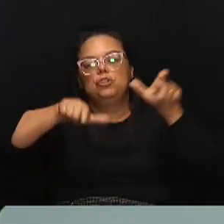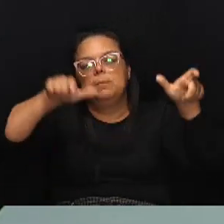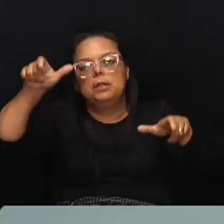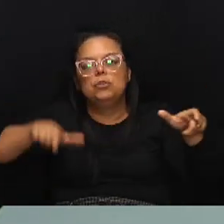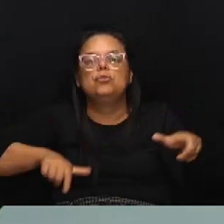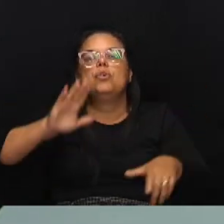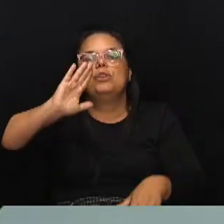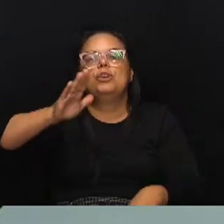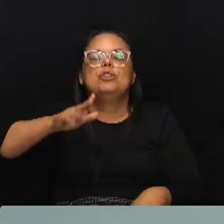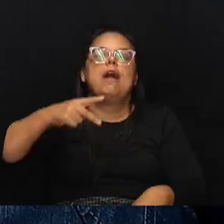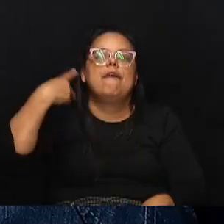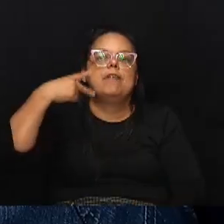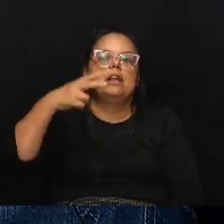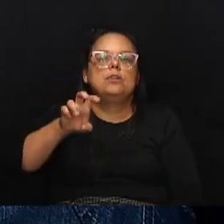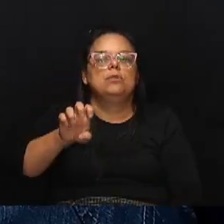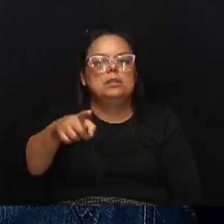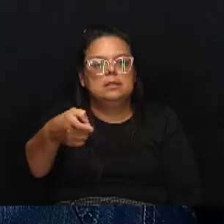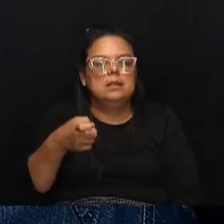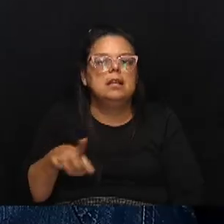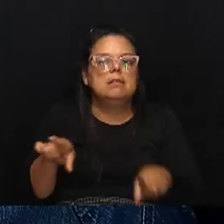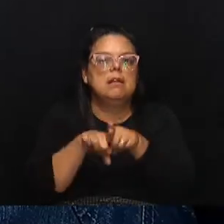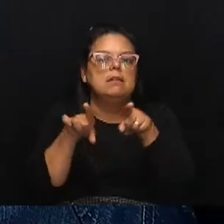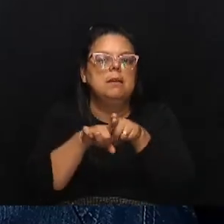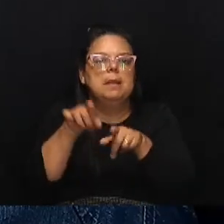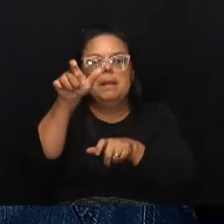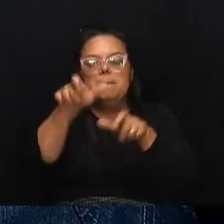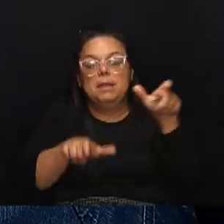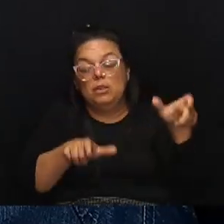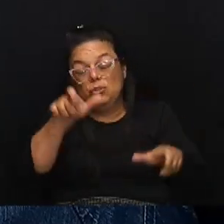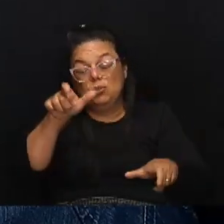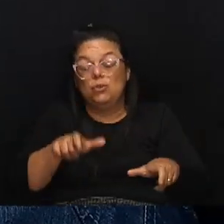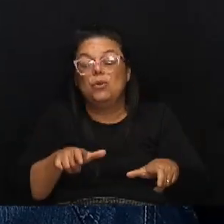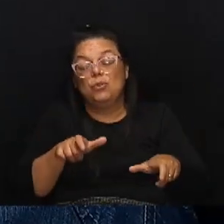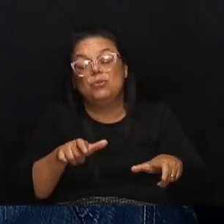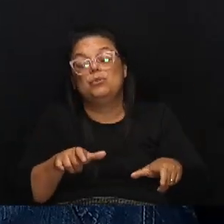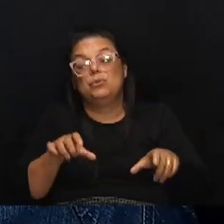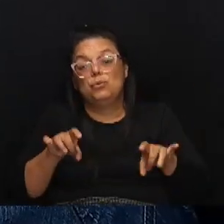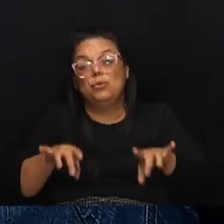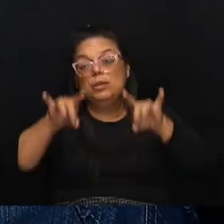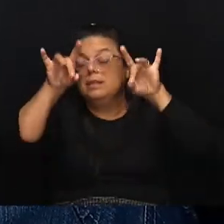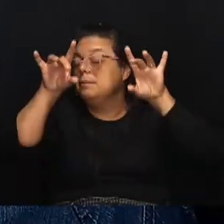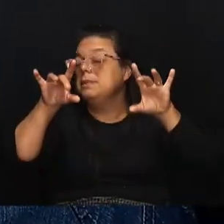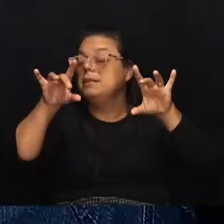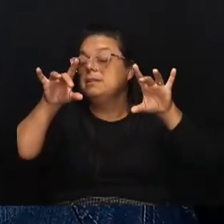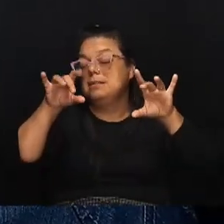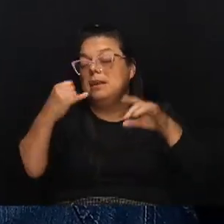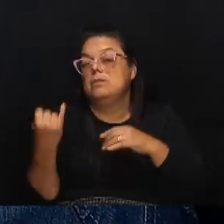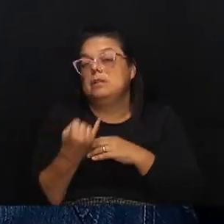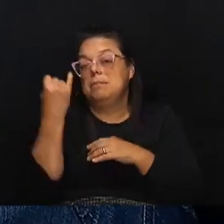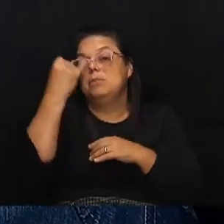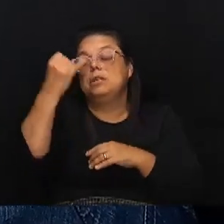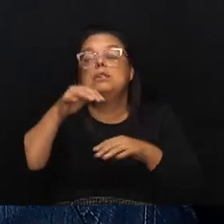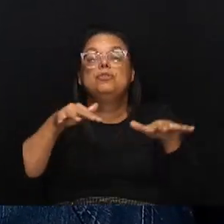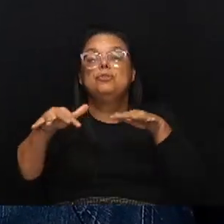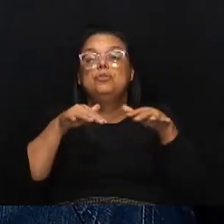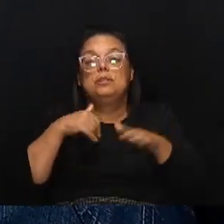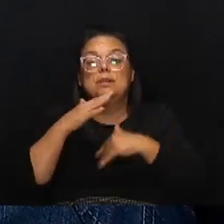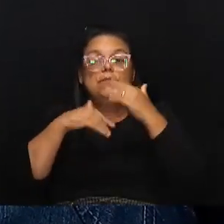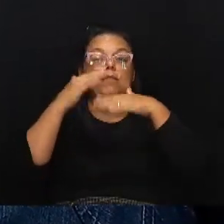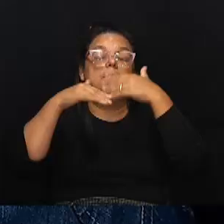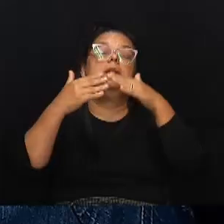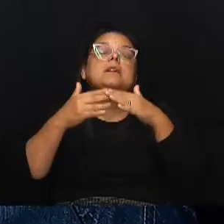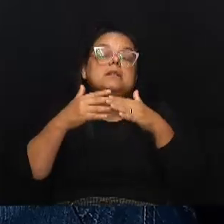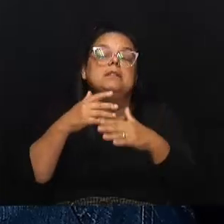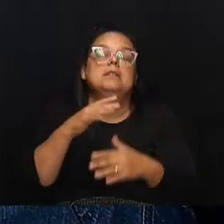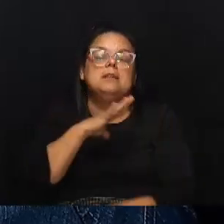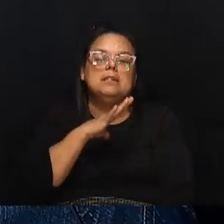vários ex-vereadores, ou mesmo personalidades da cidade que foram importantes no desenvolvimento da cidade. Então, era